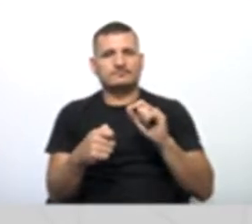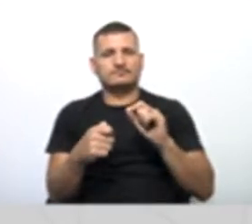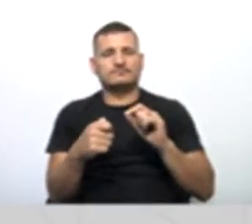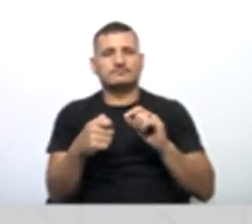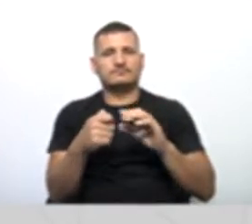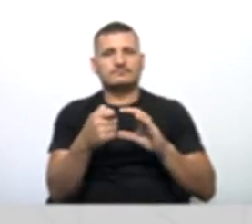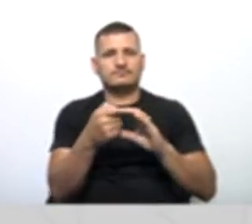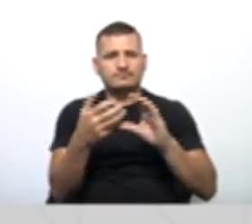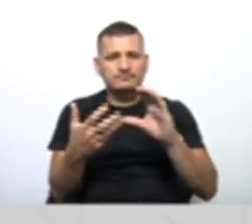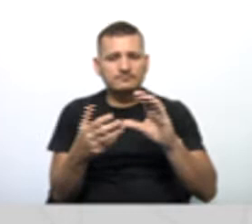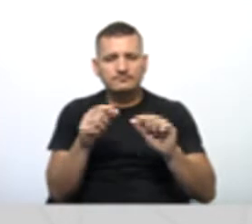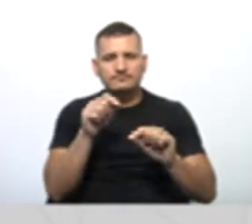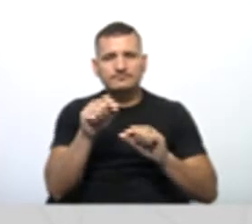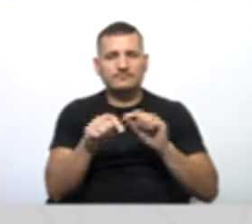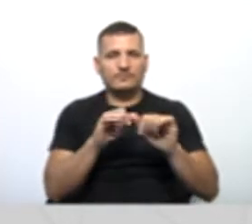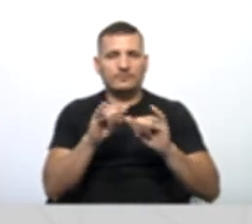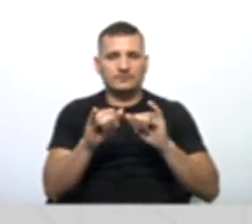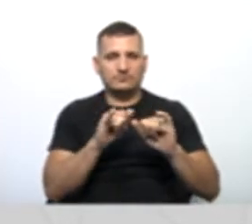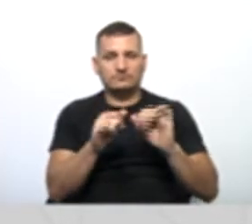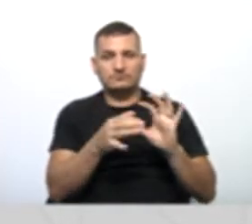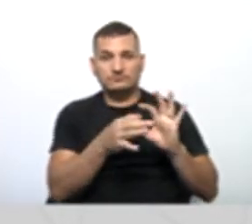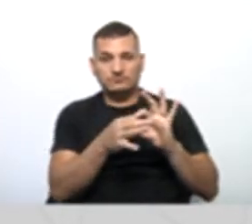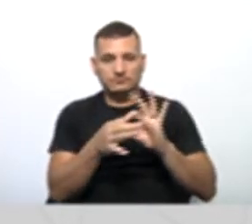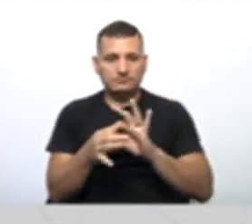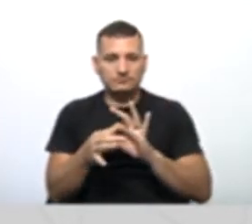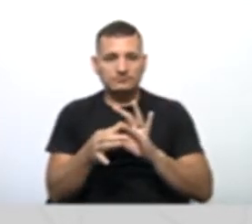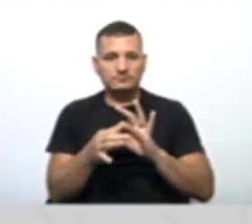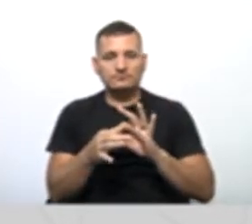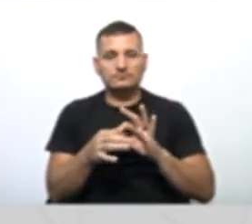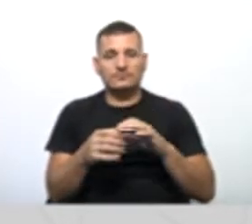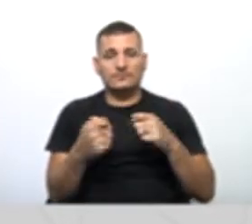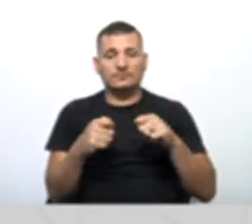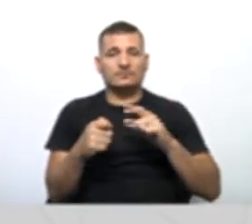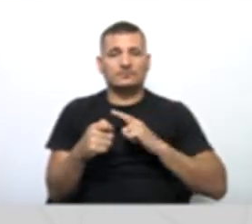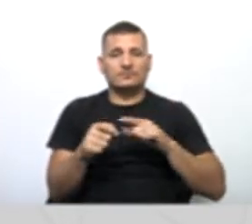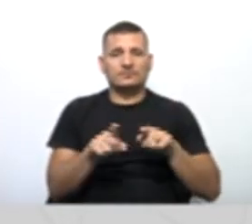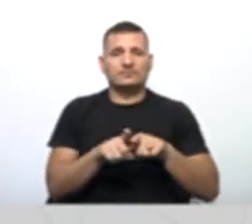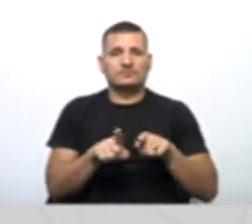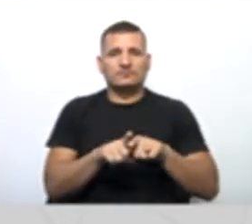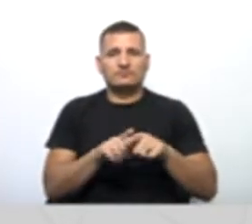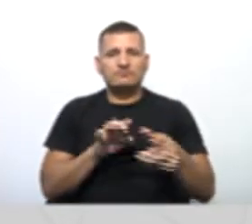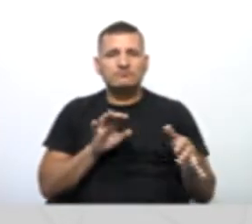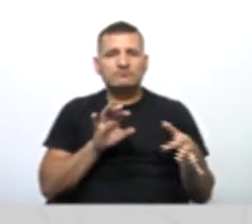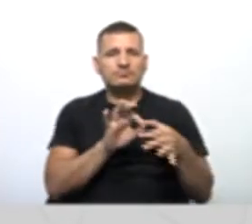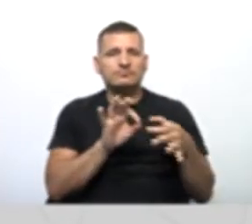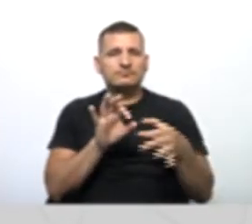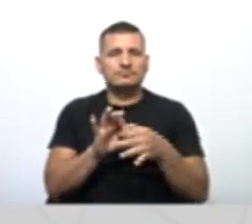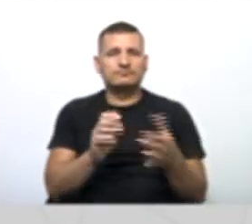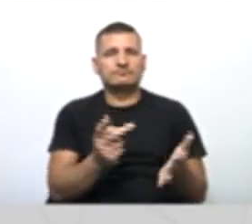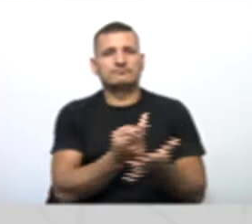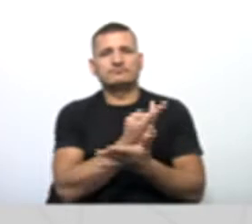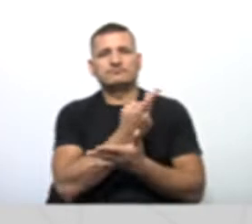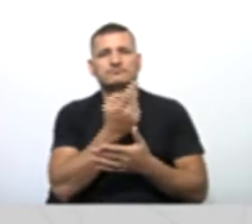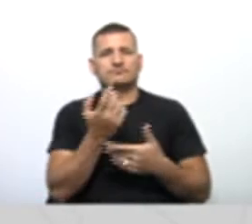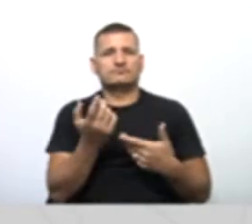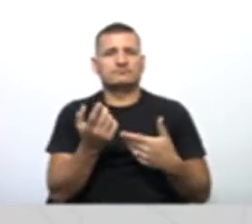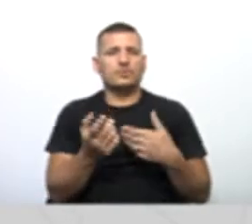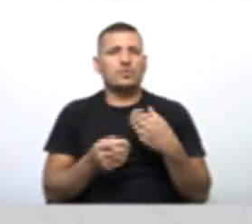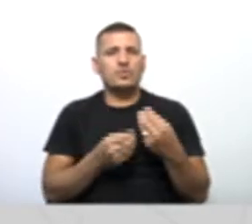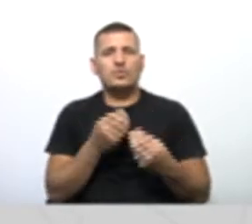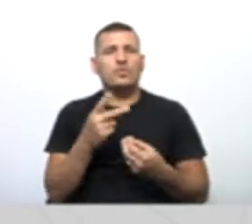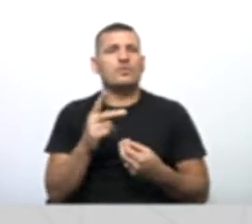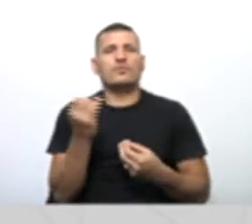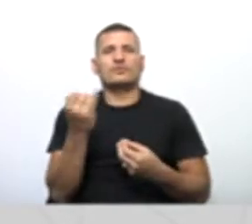como informação. E deve haver correlações entre fatos e suas implicações para os